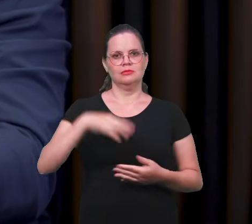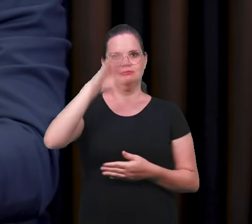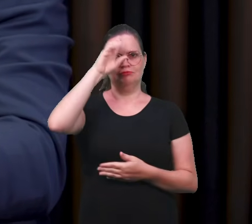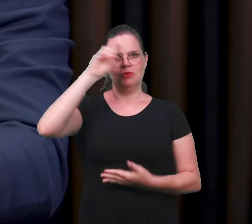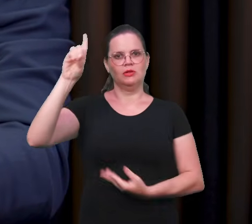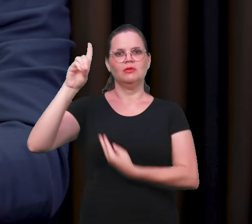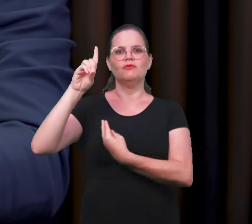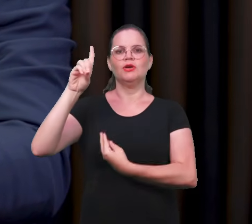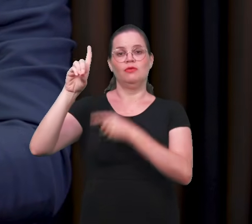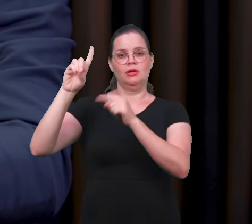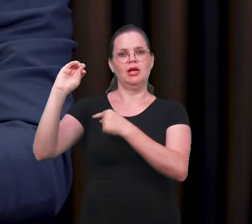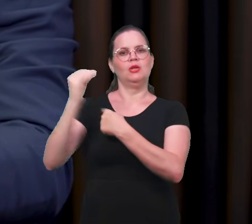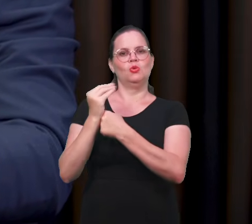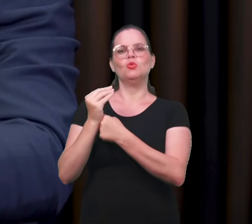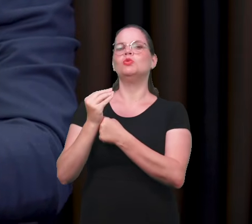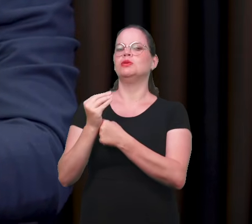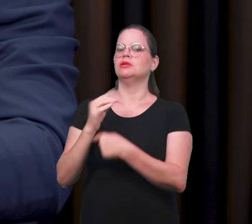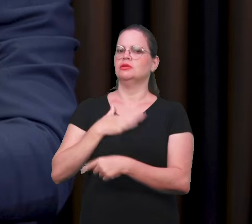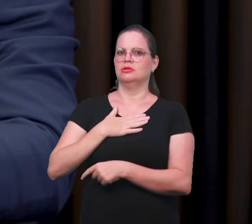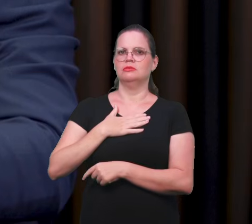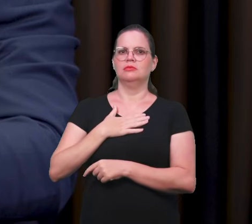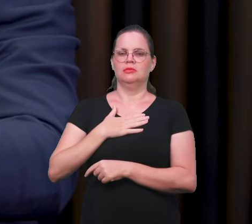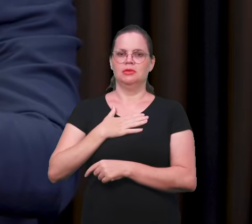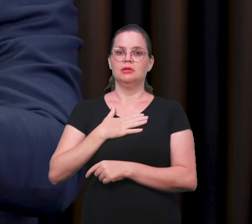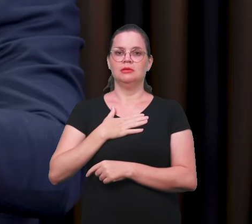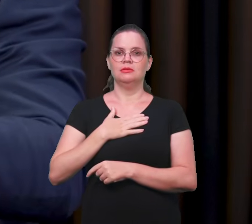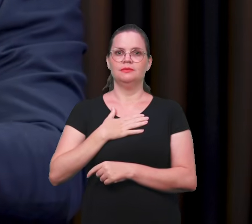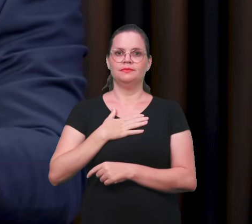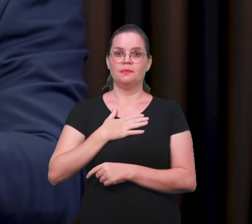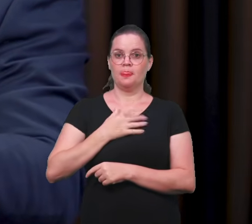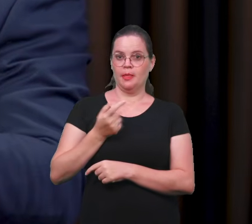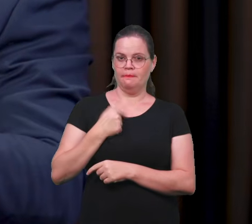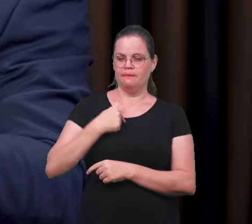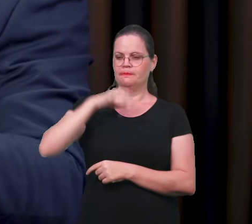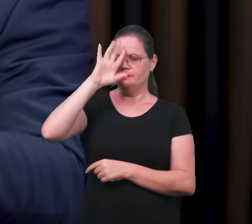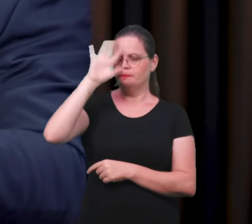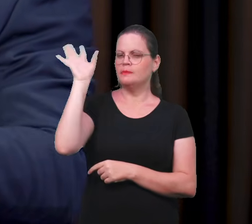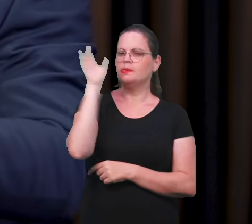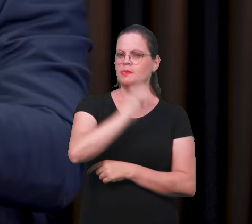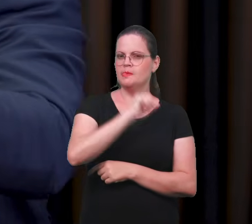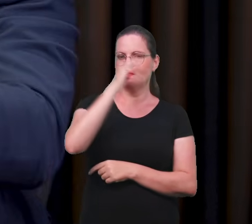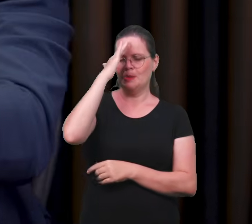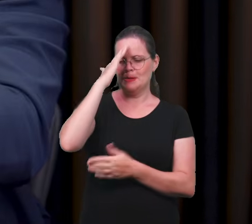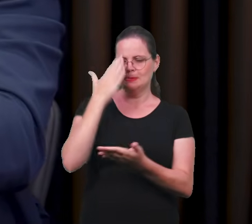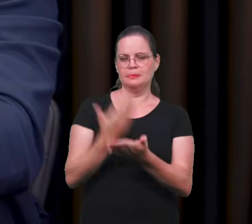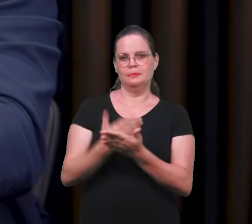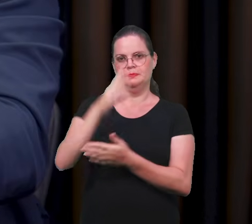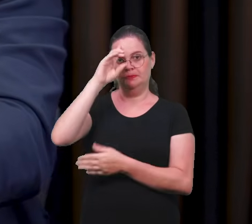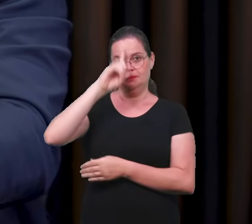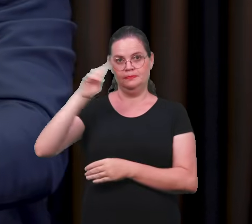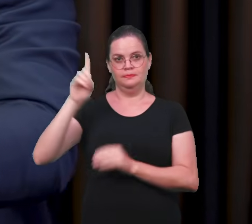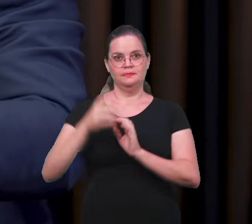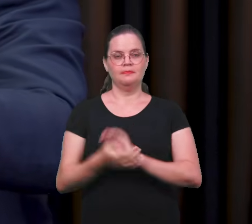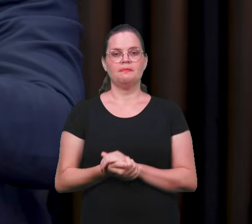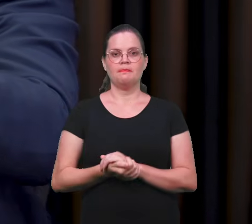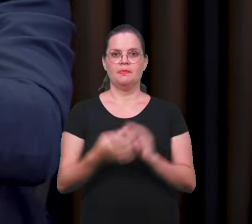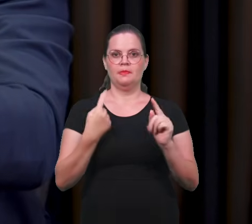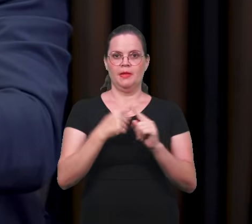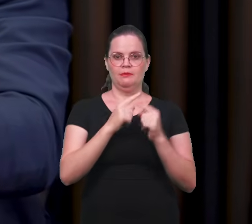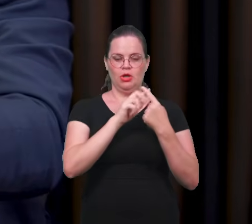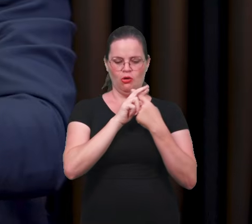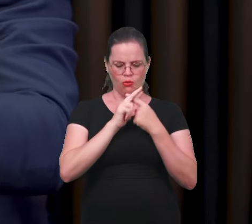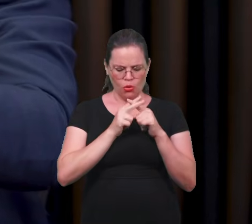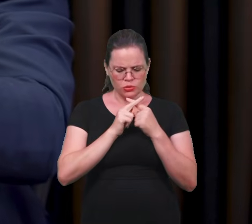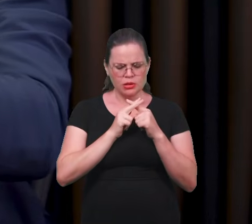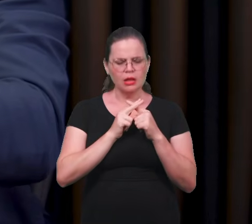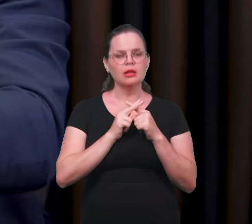vivo, porque ele tem cuidado de mim. Eu aprendi a confiar nele. Uma manutenção, ou